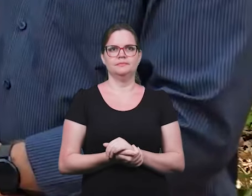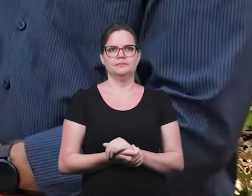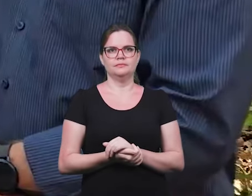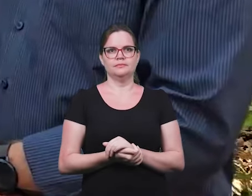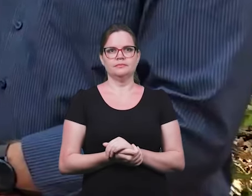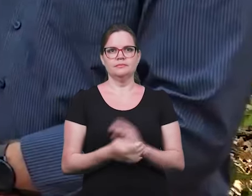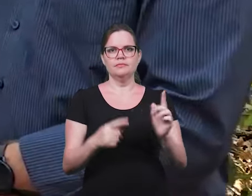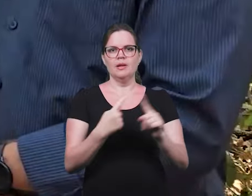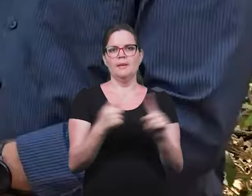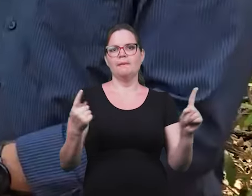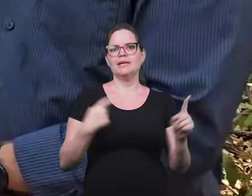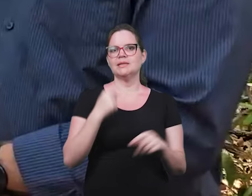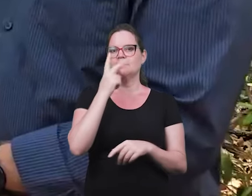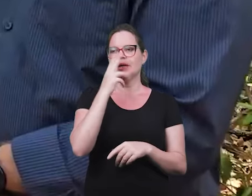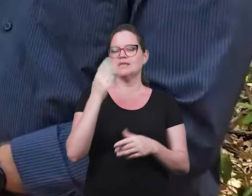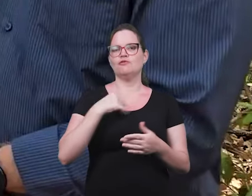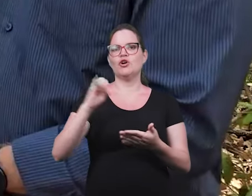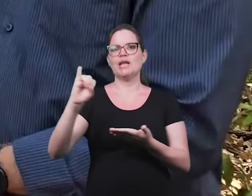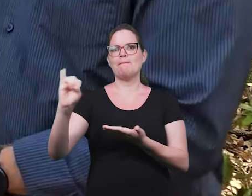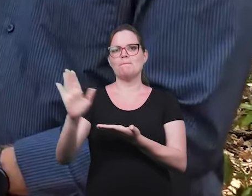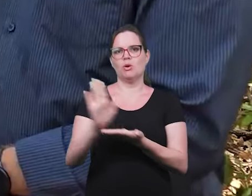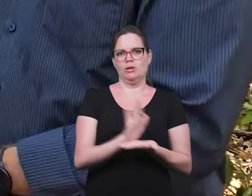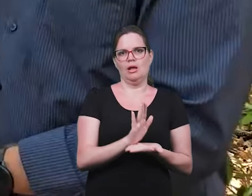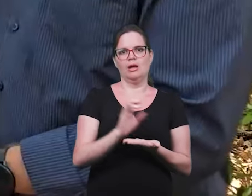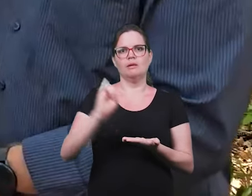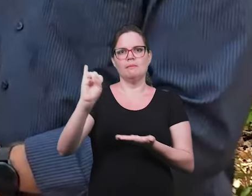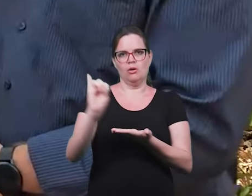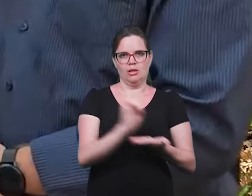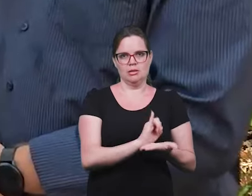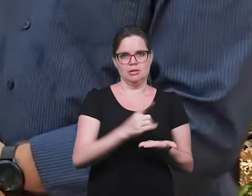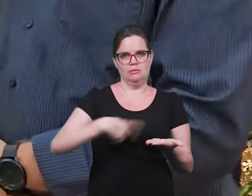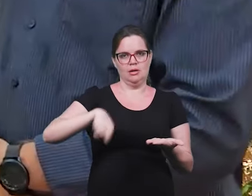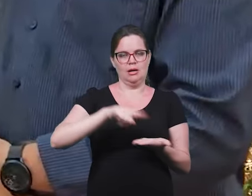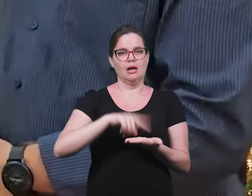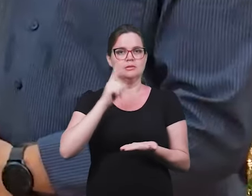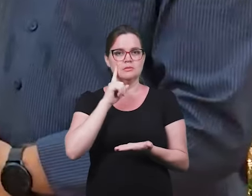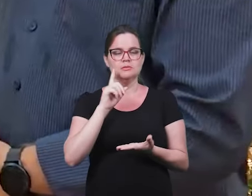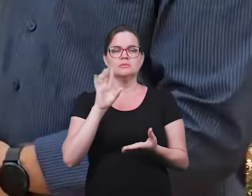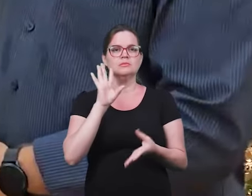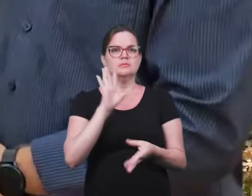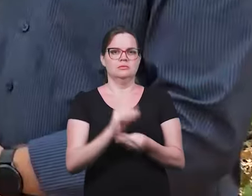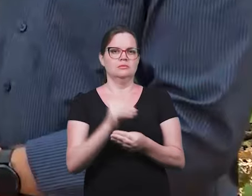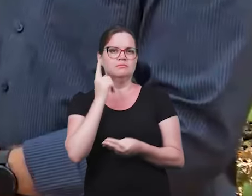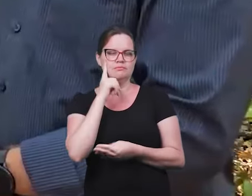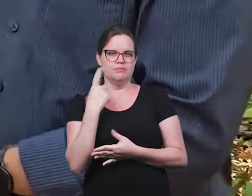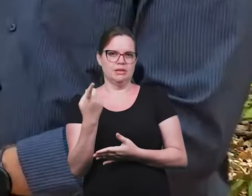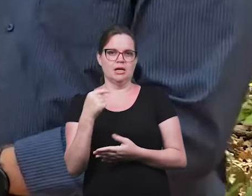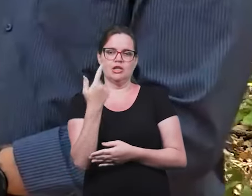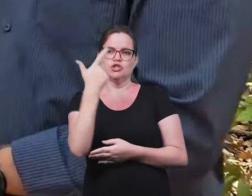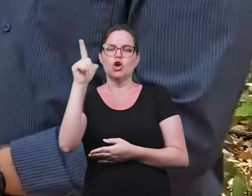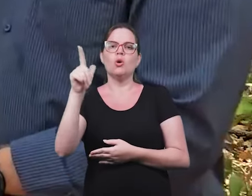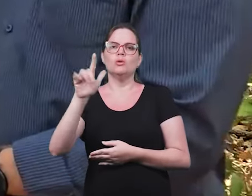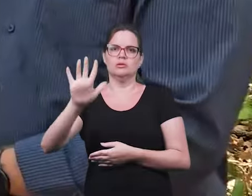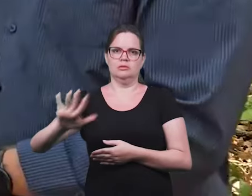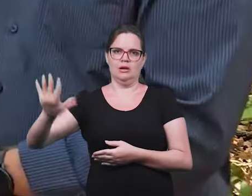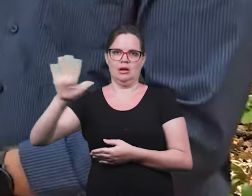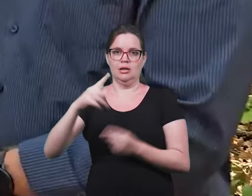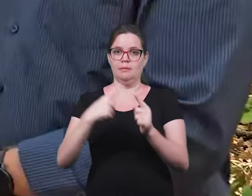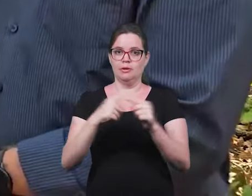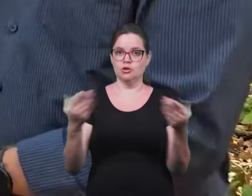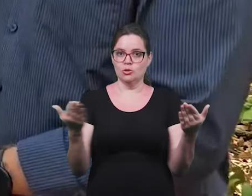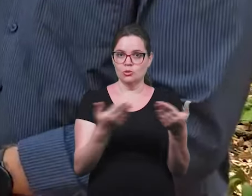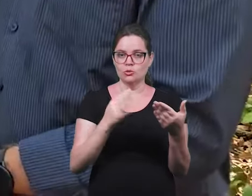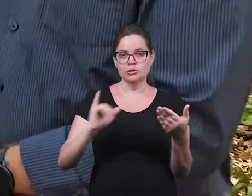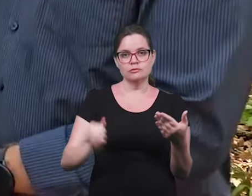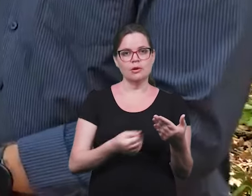como plantas que vieram de outros continentes, vamos pensar assim, que são as monoculturas que a gente tem hoje, né? E para a gente oferecer uma